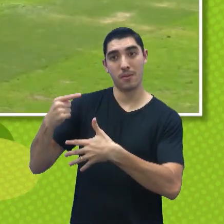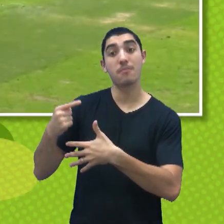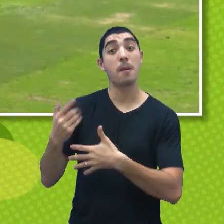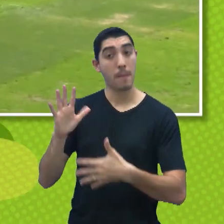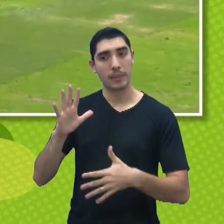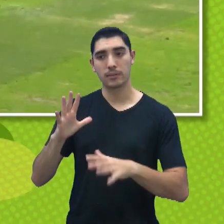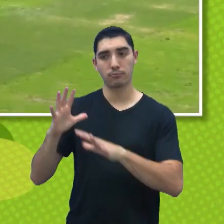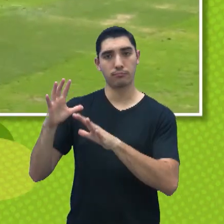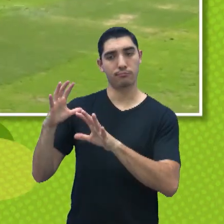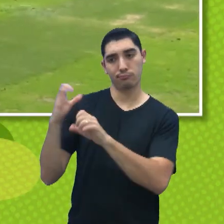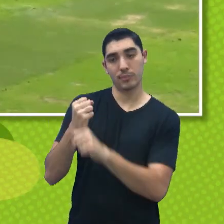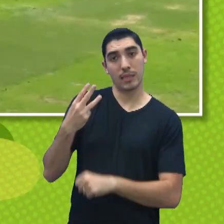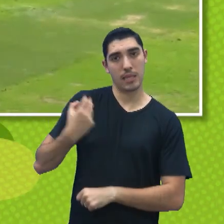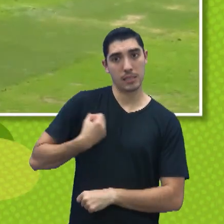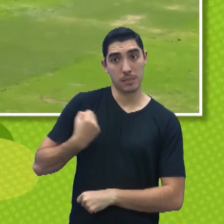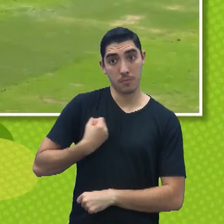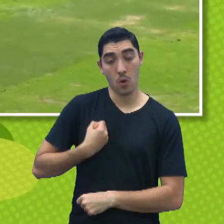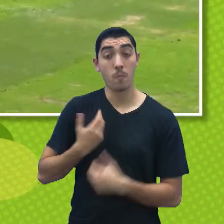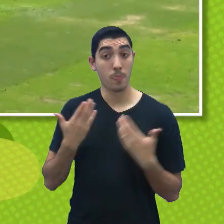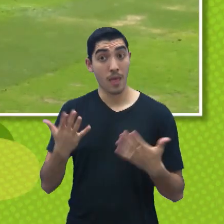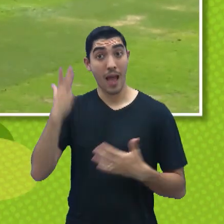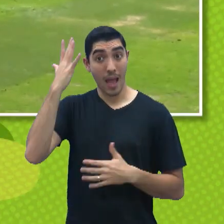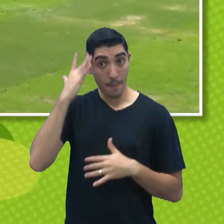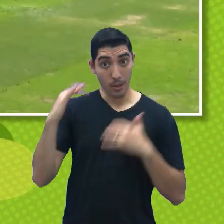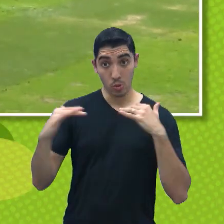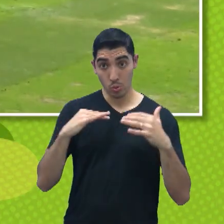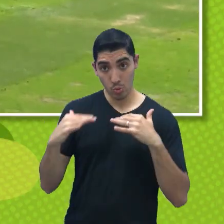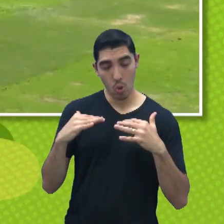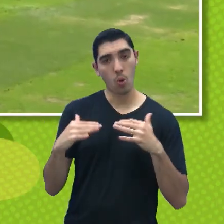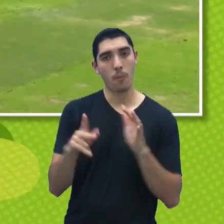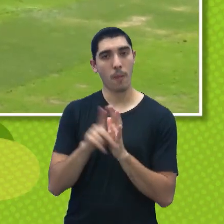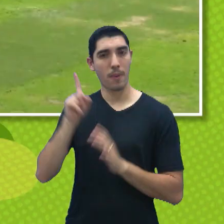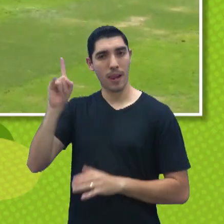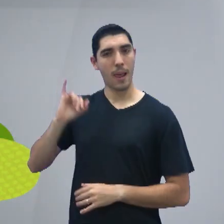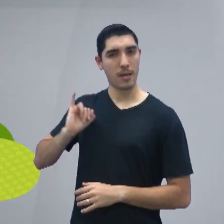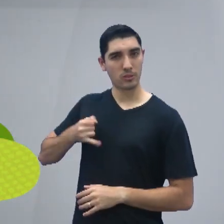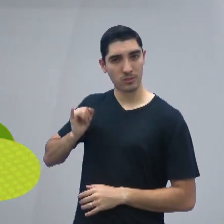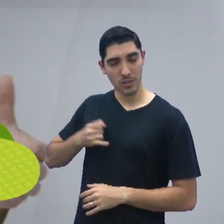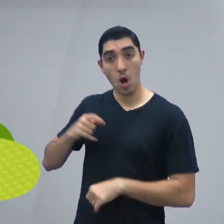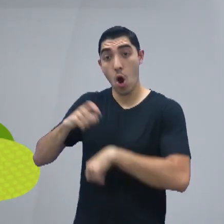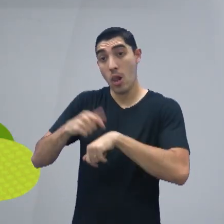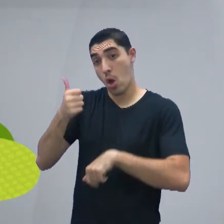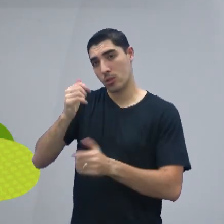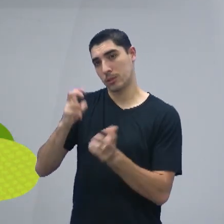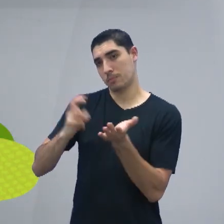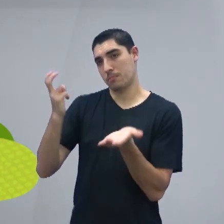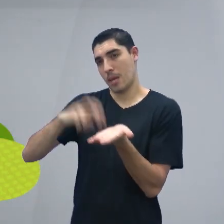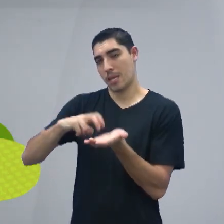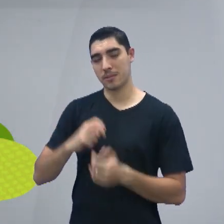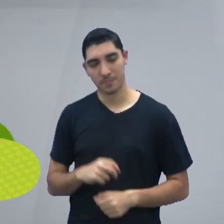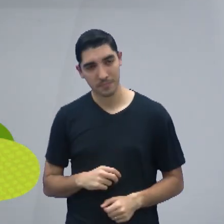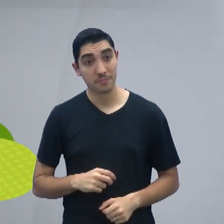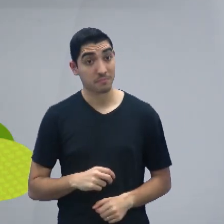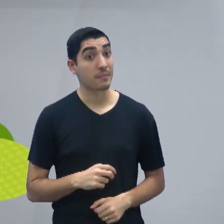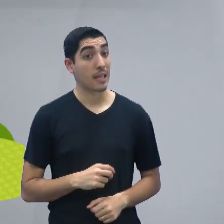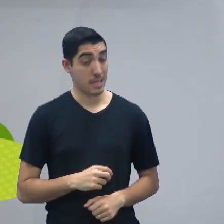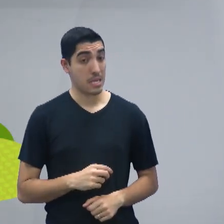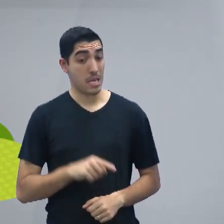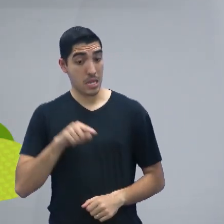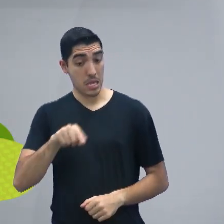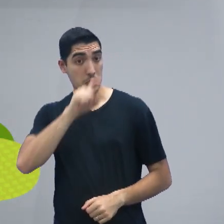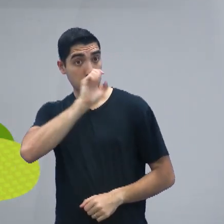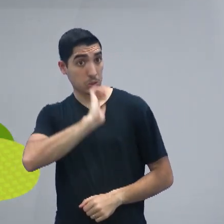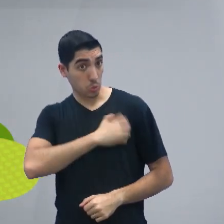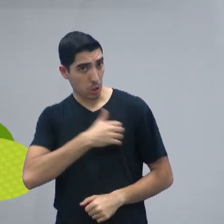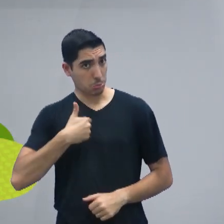pontos. Portanto, Paulito, a bola rola amanhã lá na Javari, a partir das 11 da manhã. Vera, é um grupo muito equilibrado, acho que